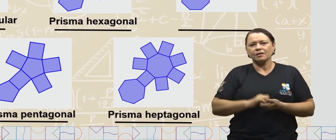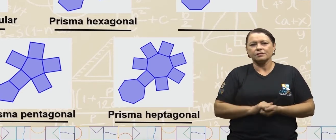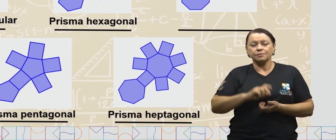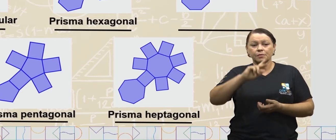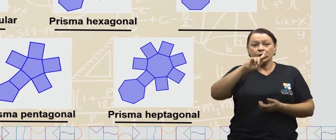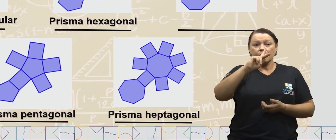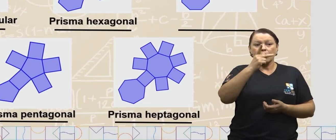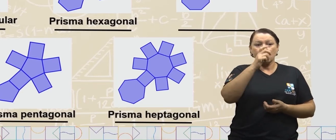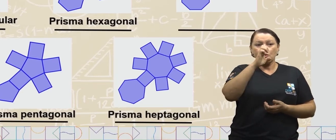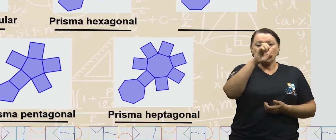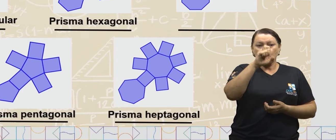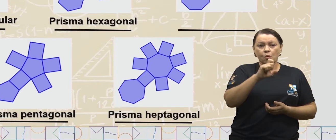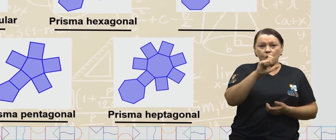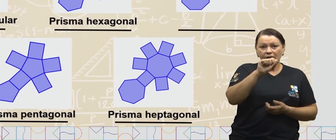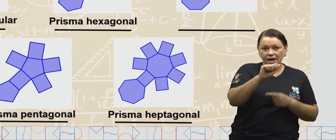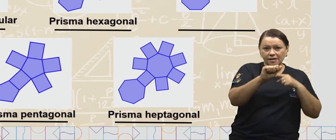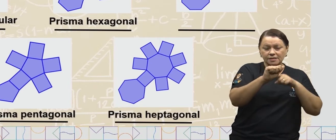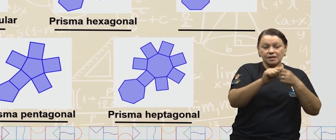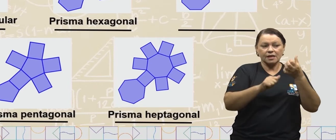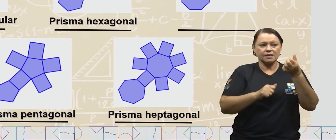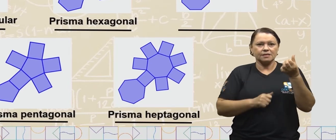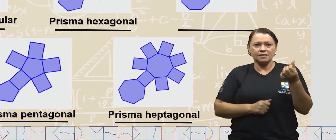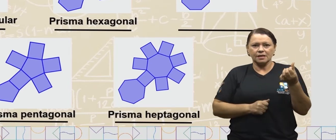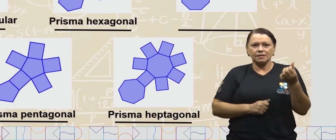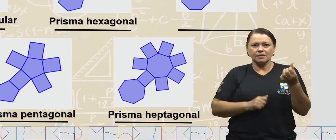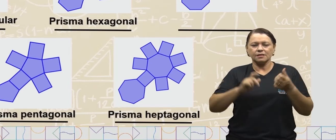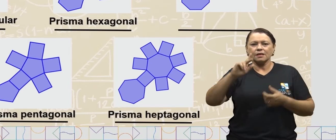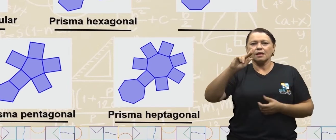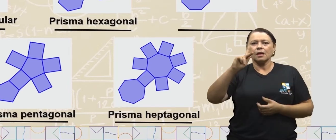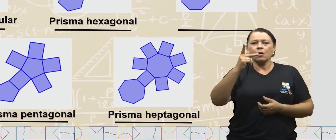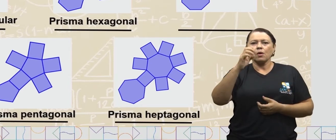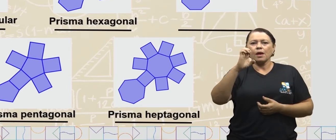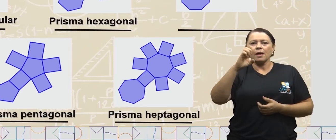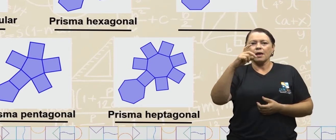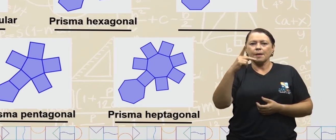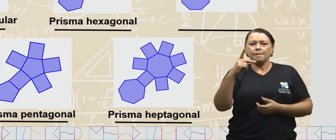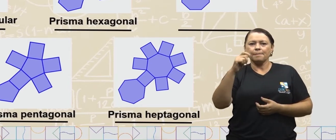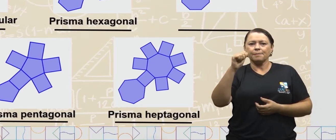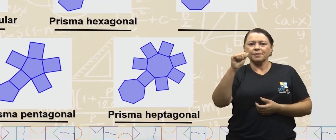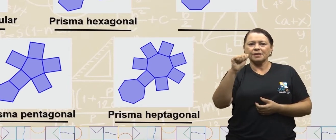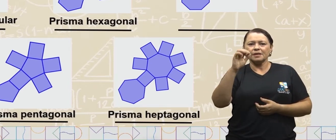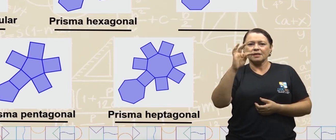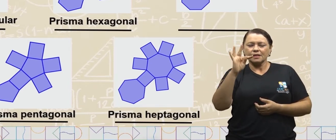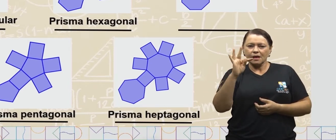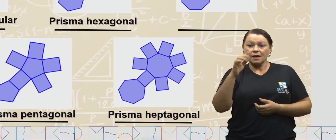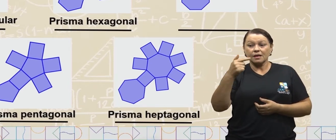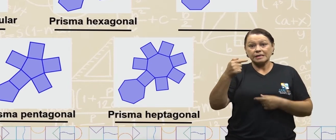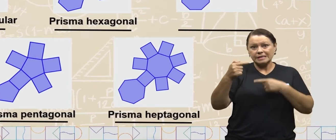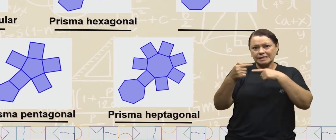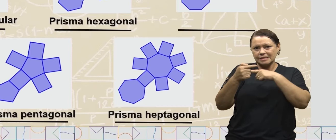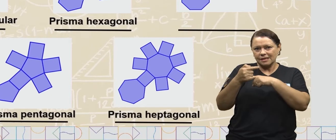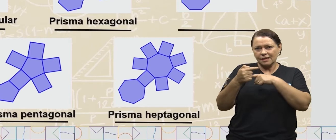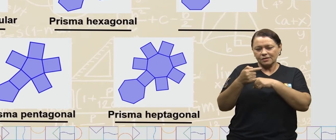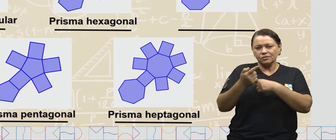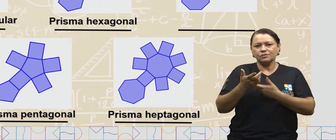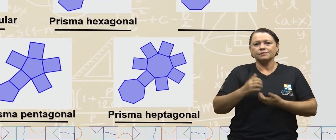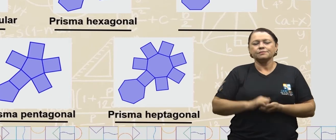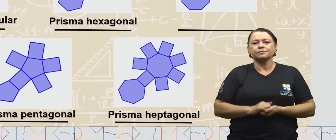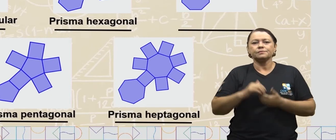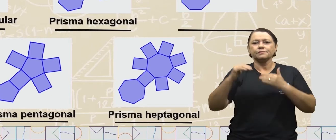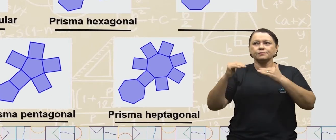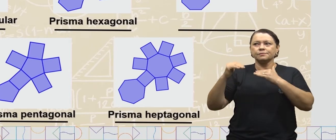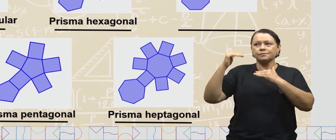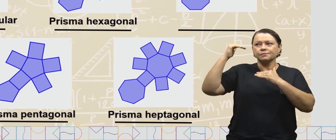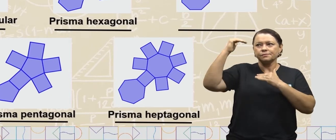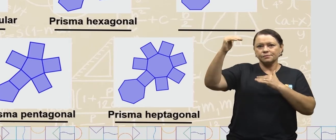heptagonal. O hexagonal, 6 lados, e heptagonal, 7 lados. Na sequência, temos esse prisma